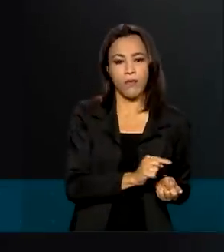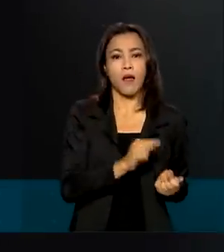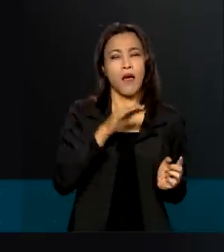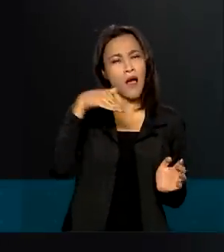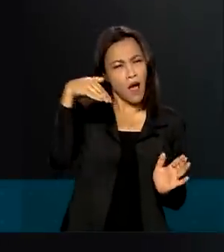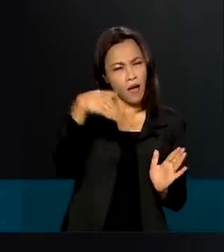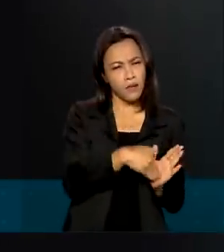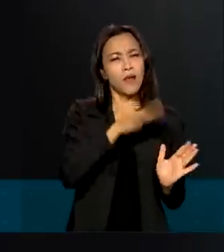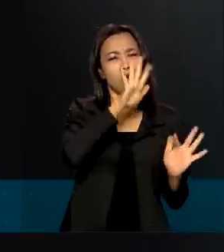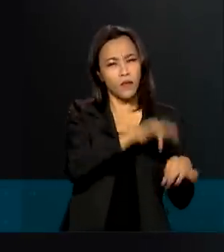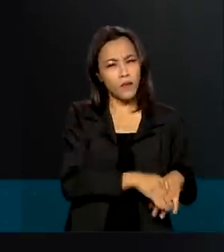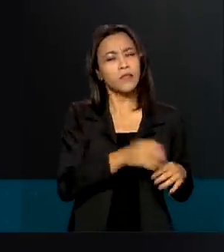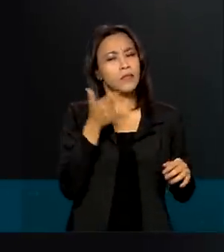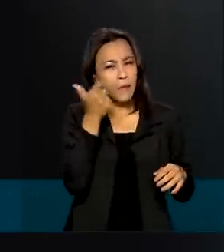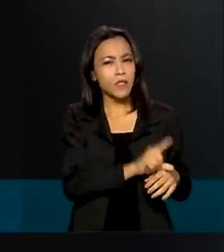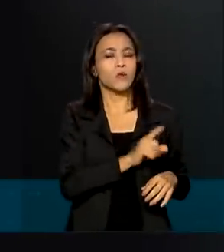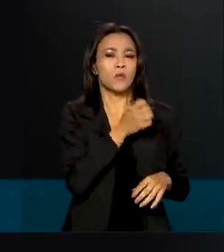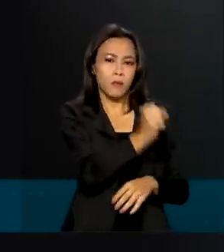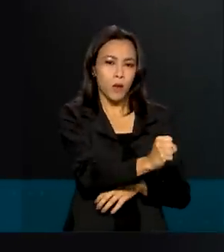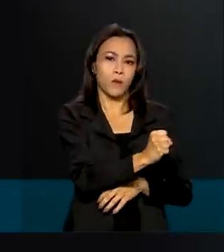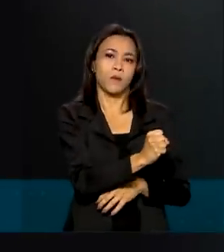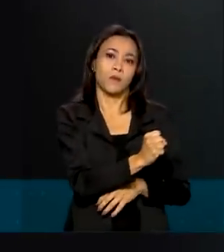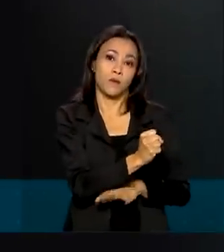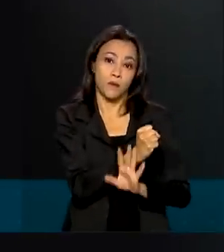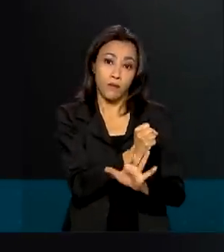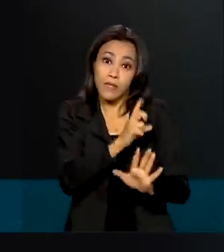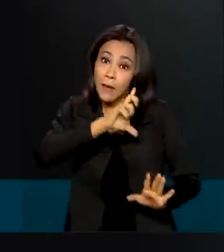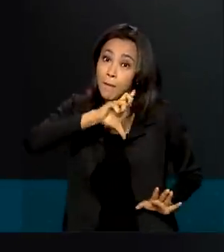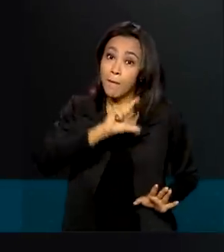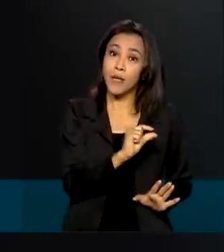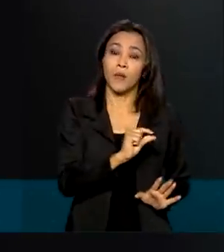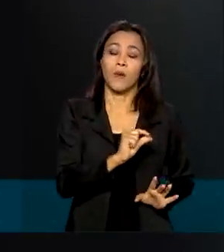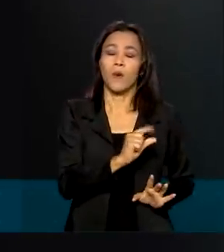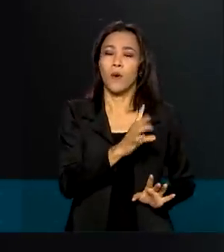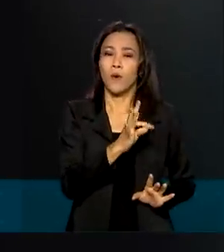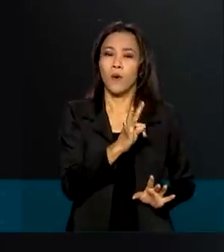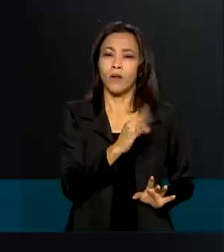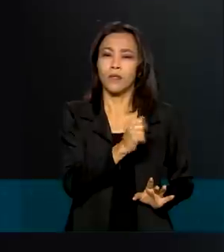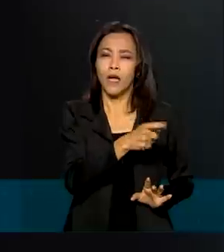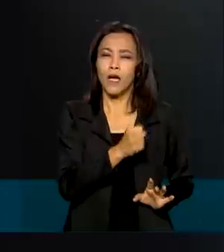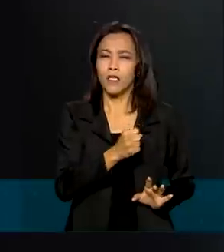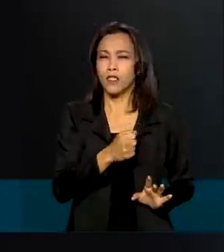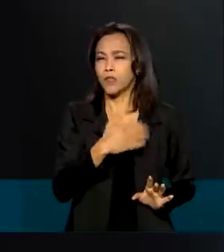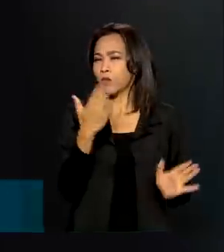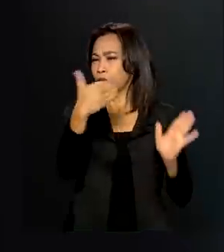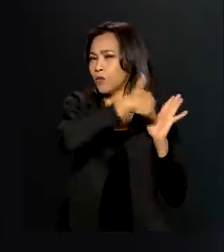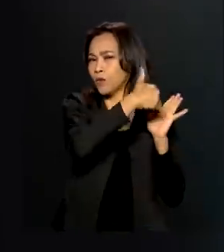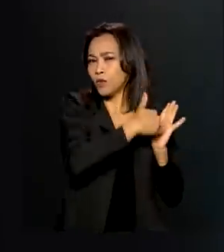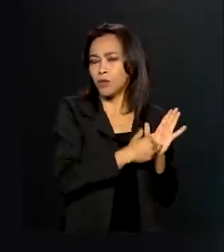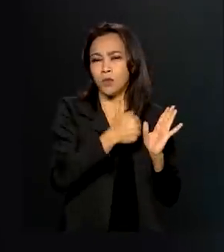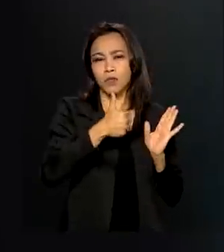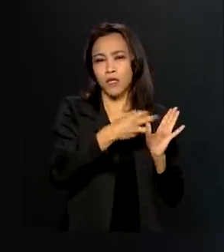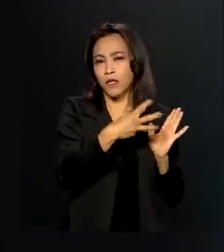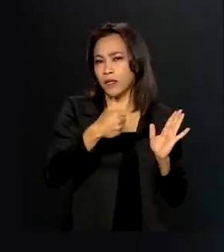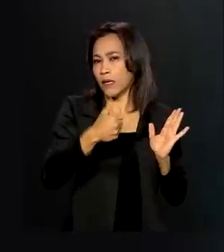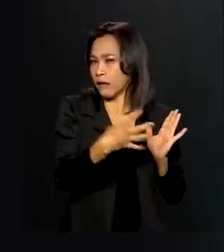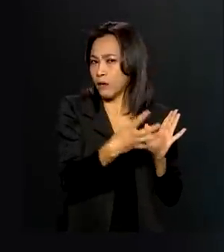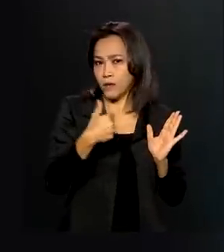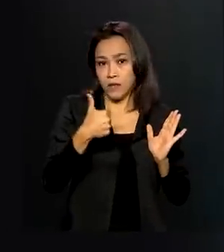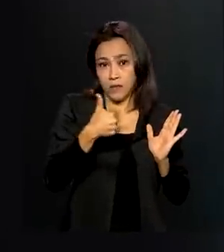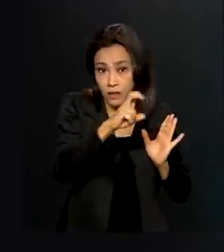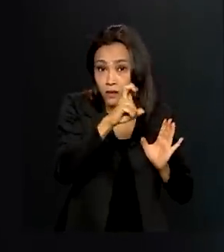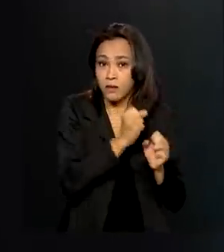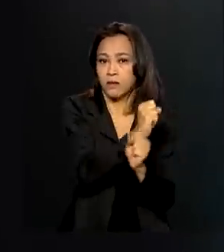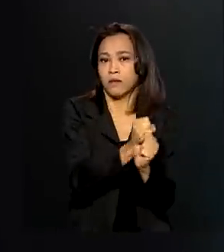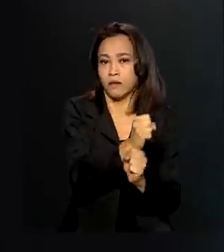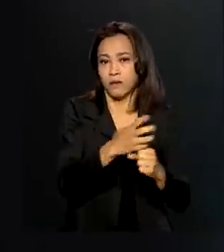dá tempo da gente levar para oito e vai ser a menor taxa nos últimos 13 14 15 anos então